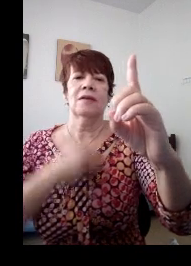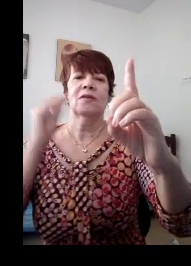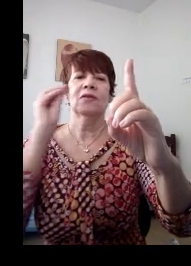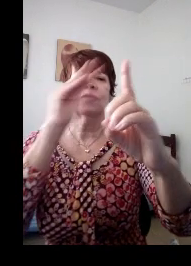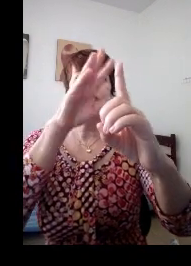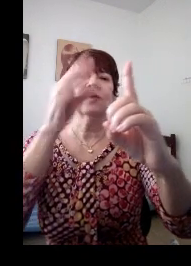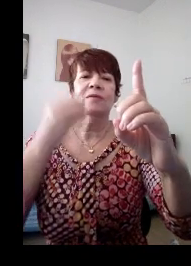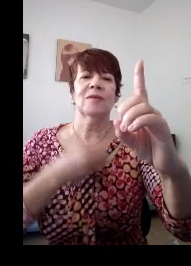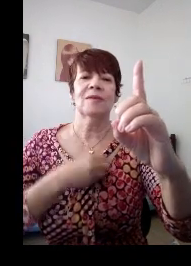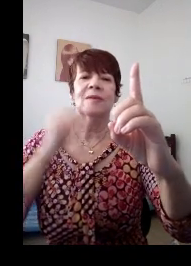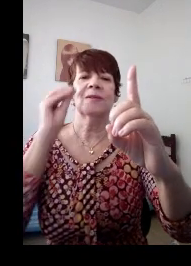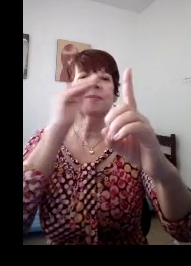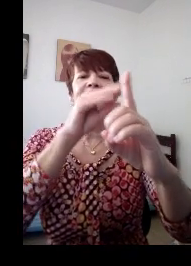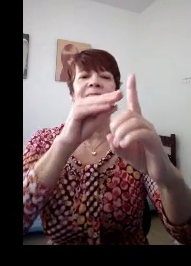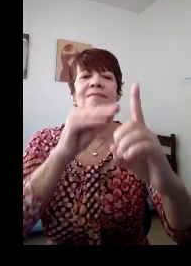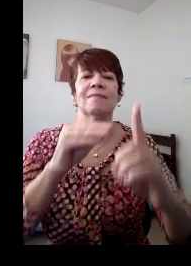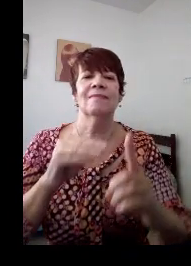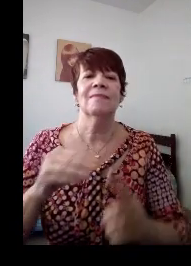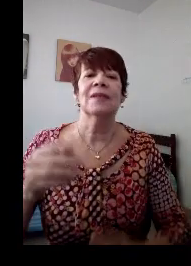morte eterna.